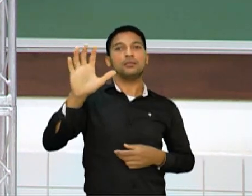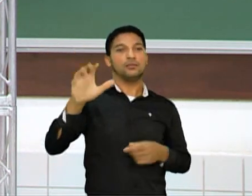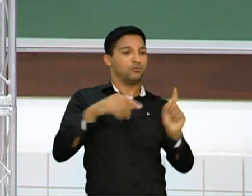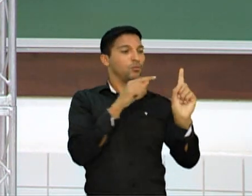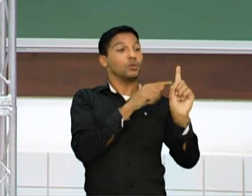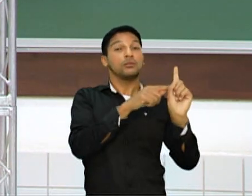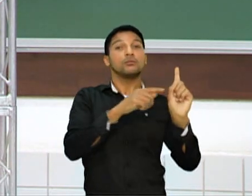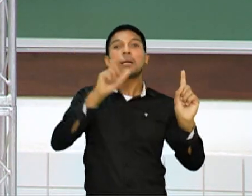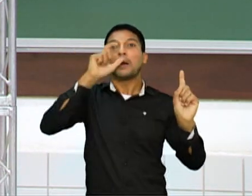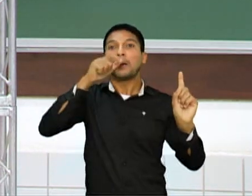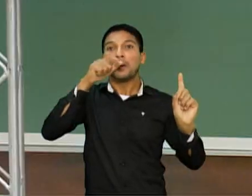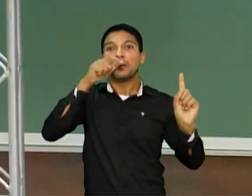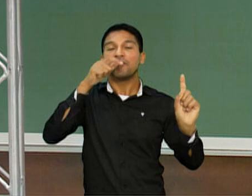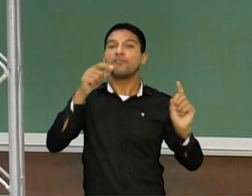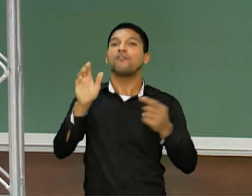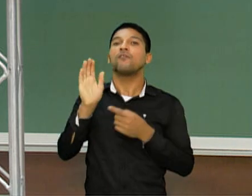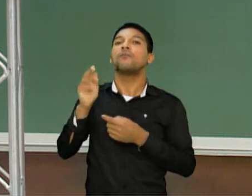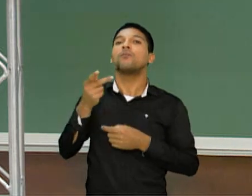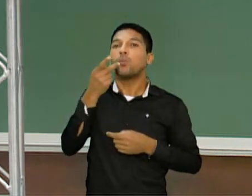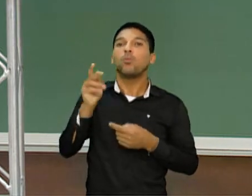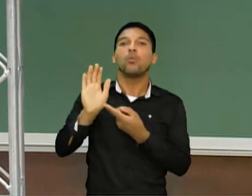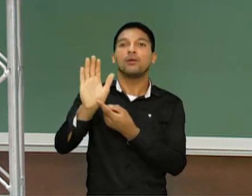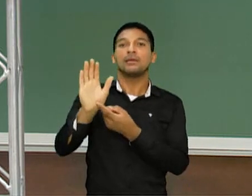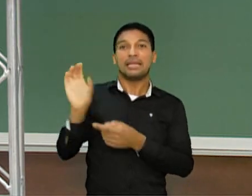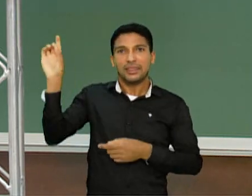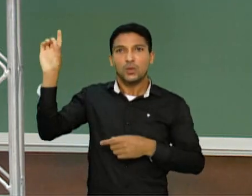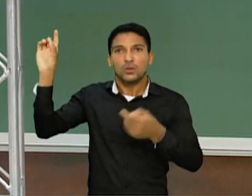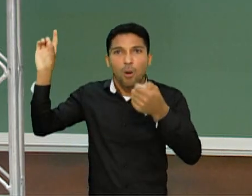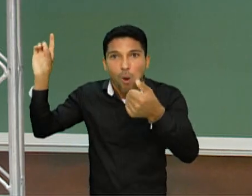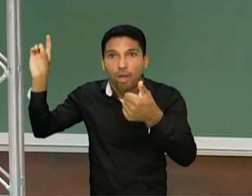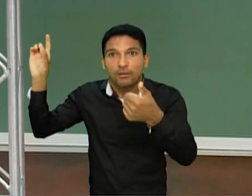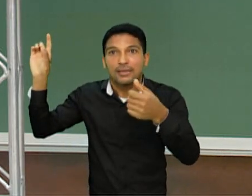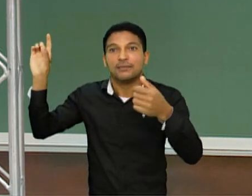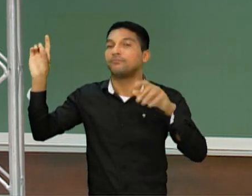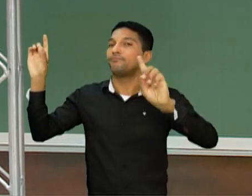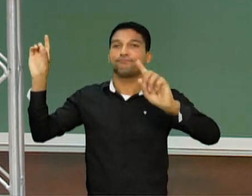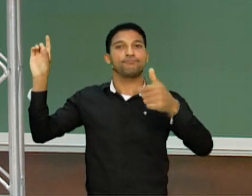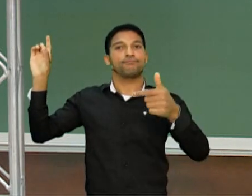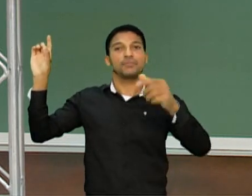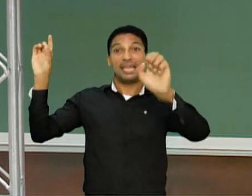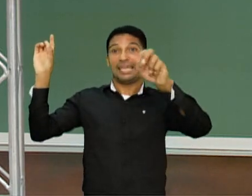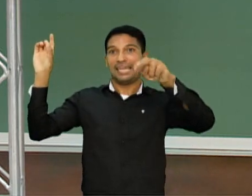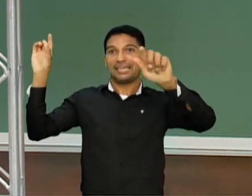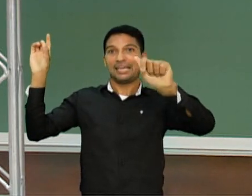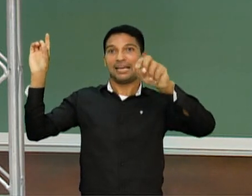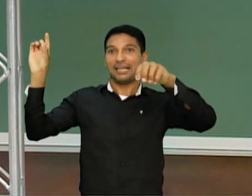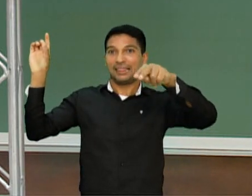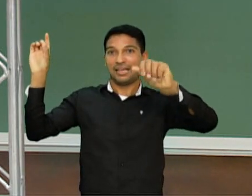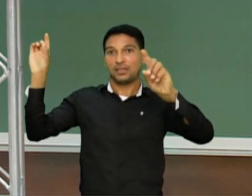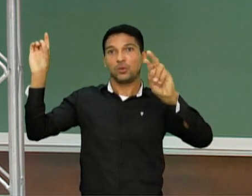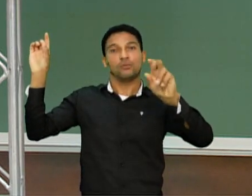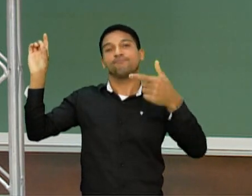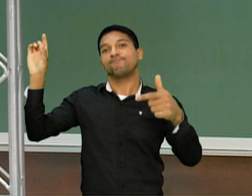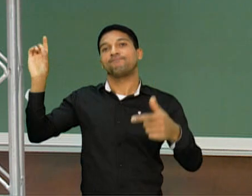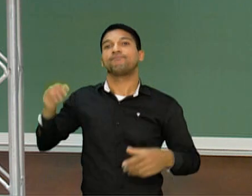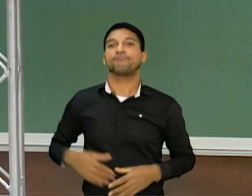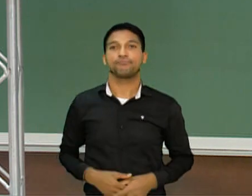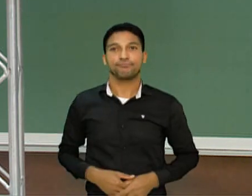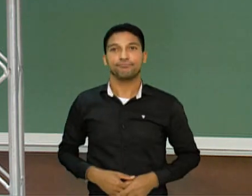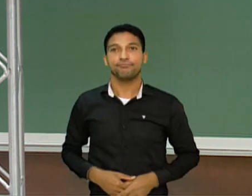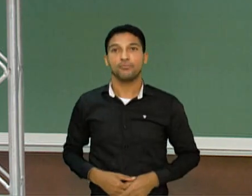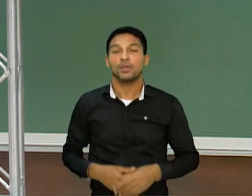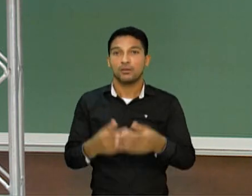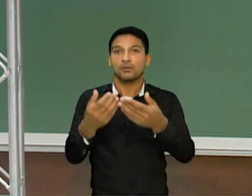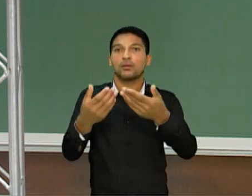enganador. Então, vamos parar aqui e observar esse conceito. Por que a ideia de